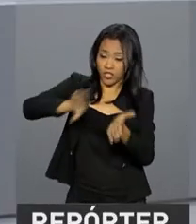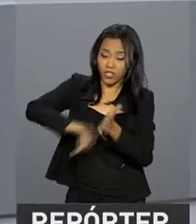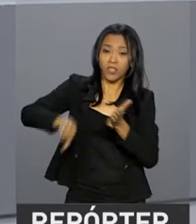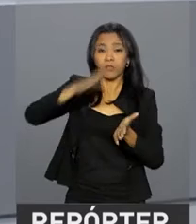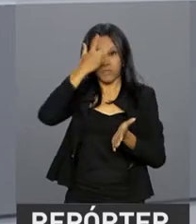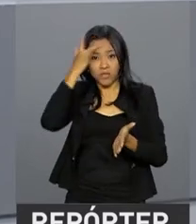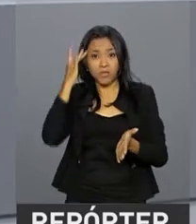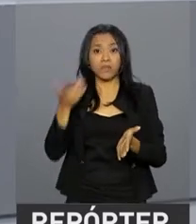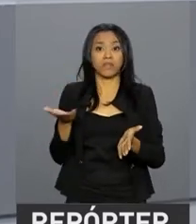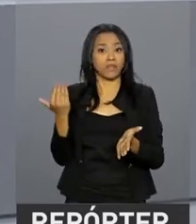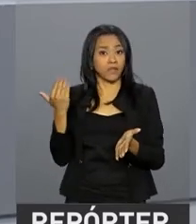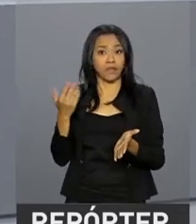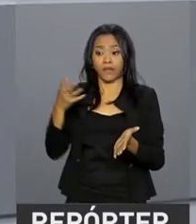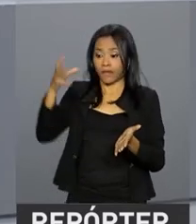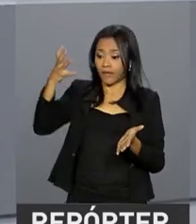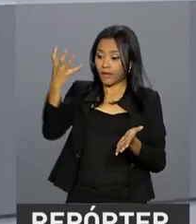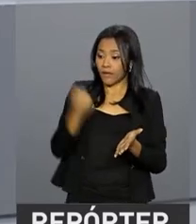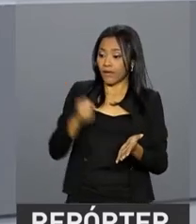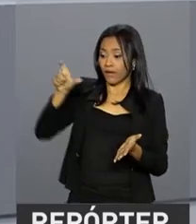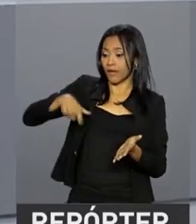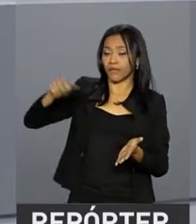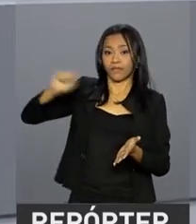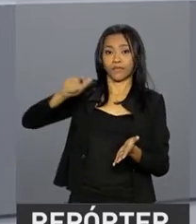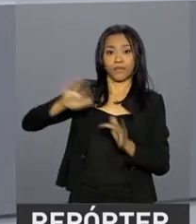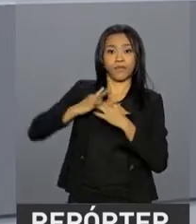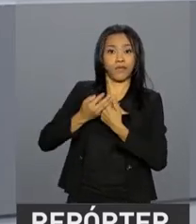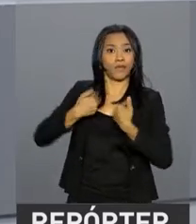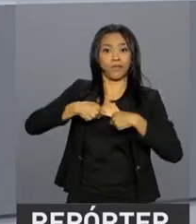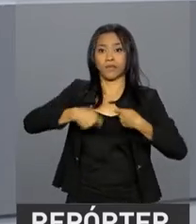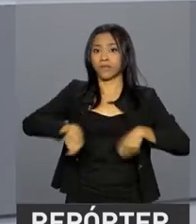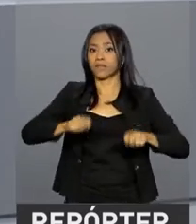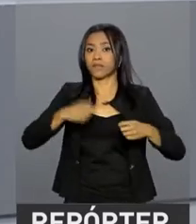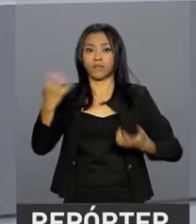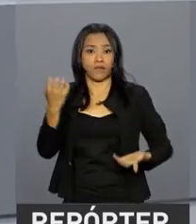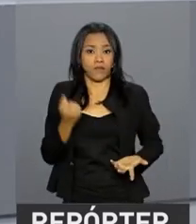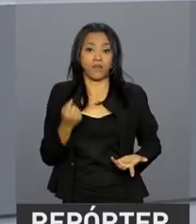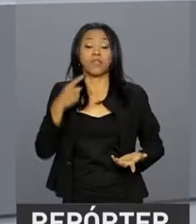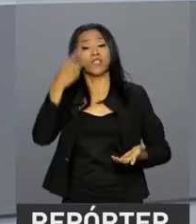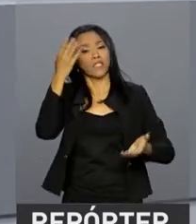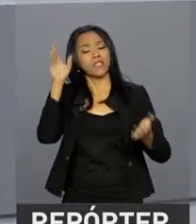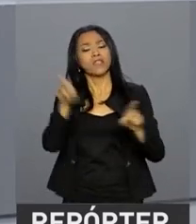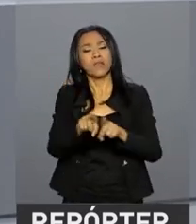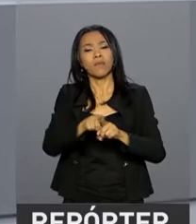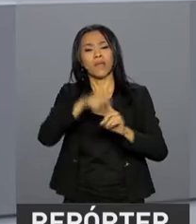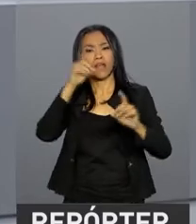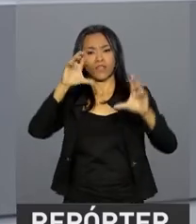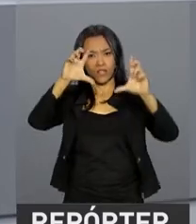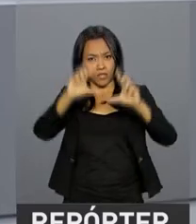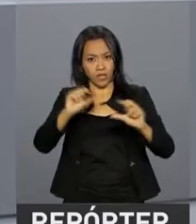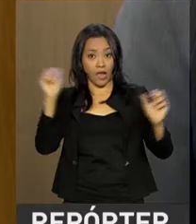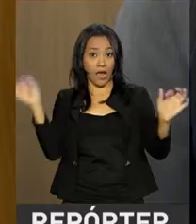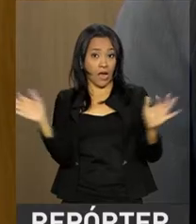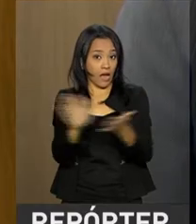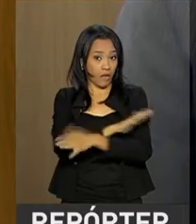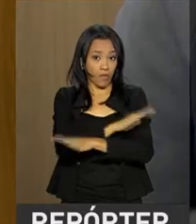família retirou quem não precisava dos recursos e praticamente acabou com as filas no programa